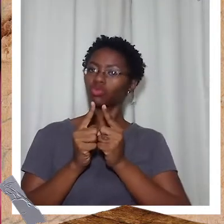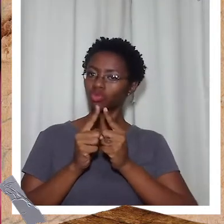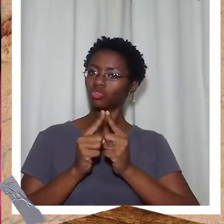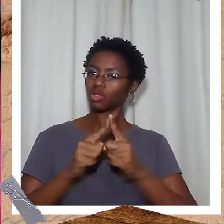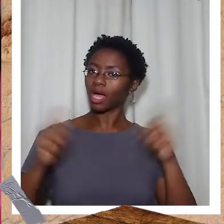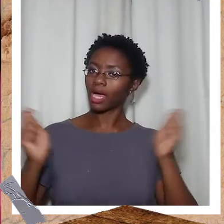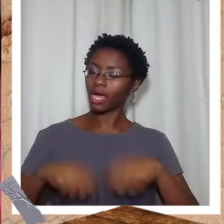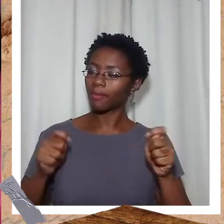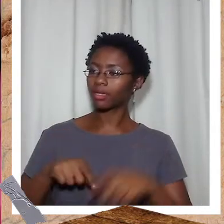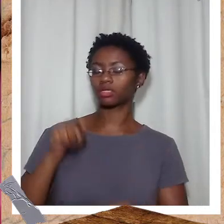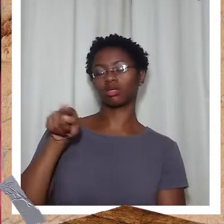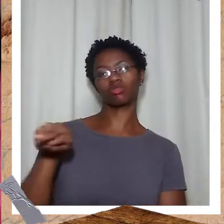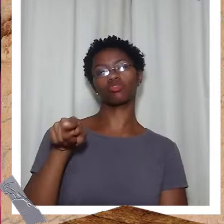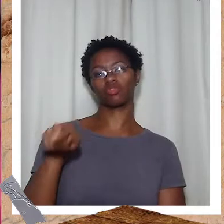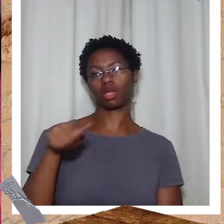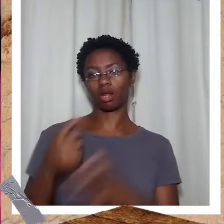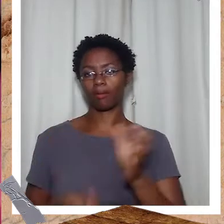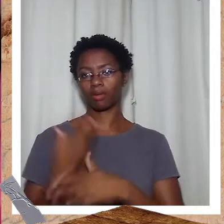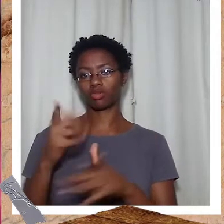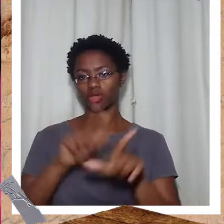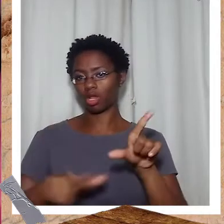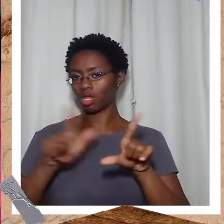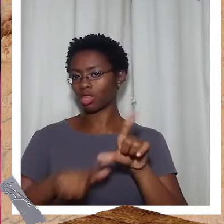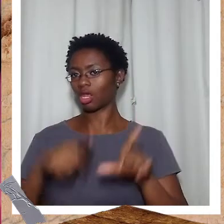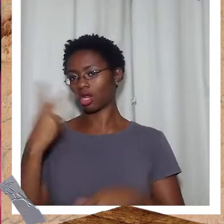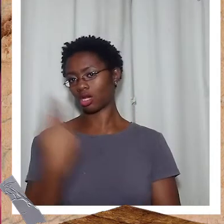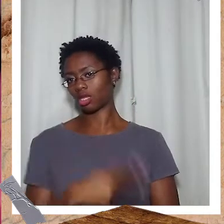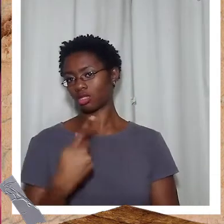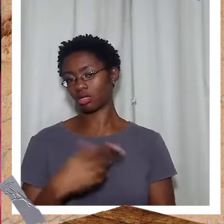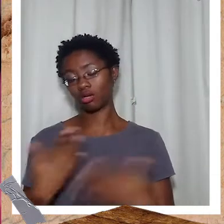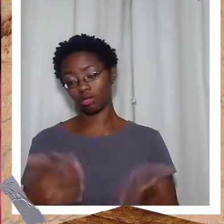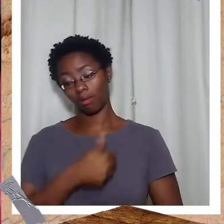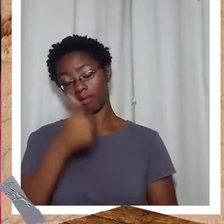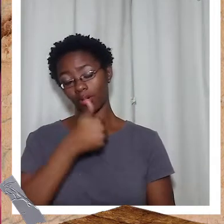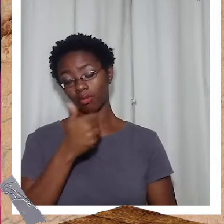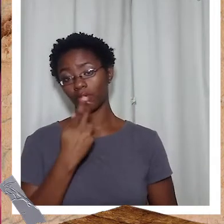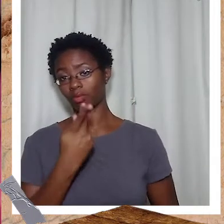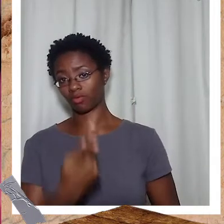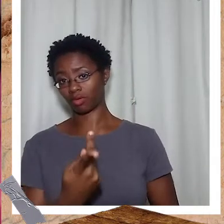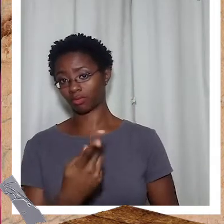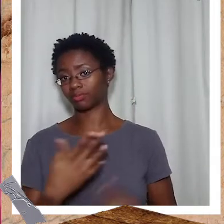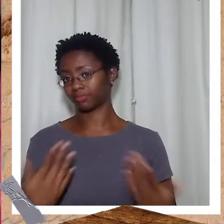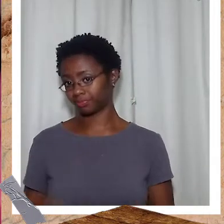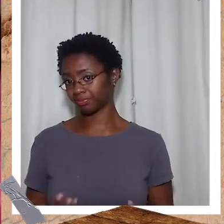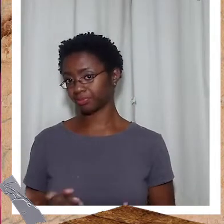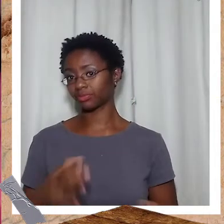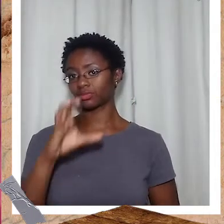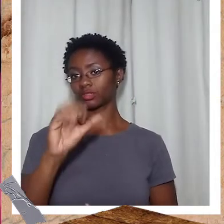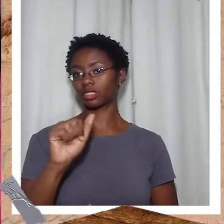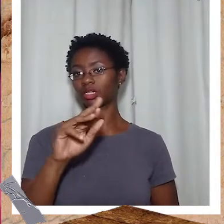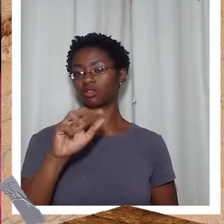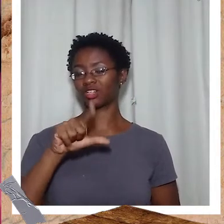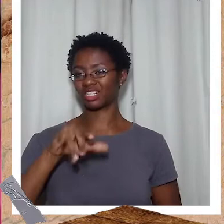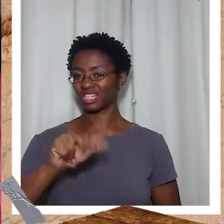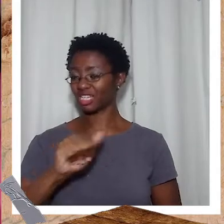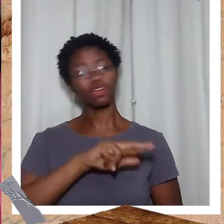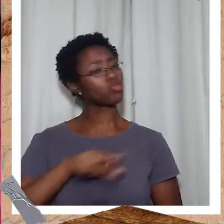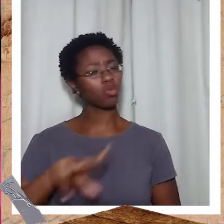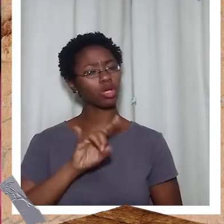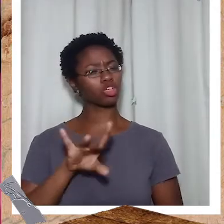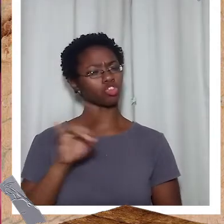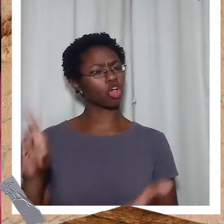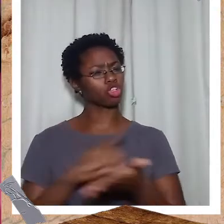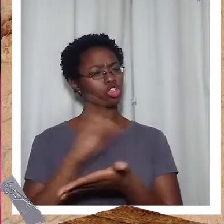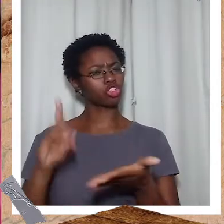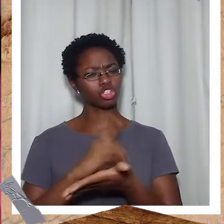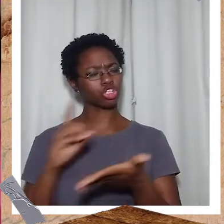da produção literária dela. Então, acho que esse é um primeiro ponto para a gente mencionar aqui. A Carolina não era uma autora só de diários, como você